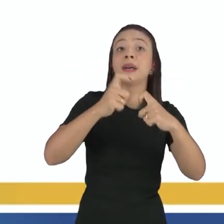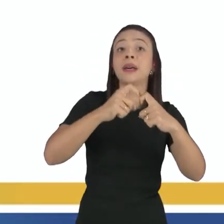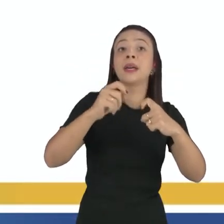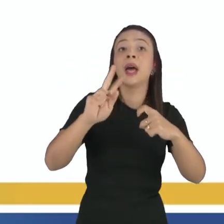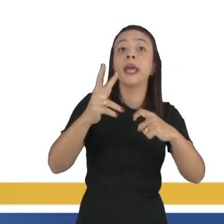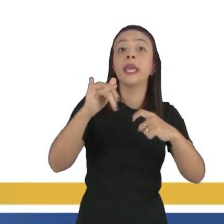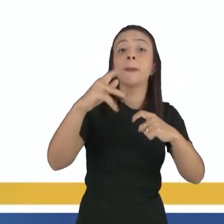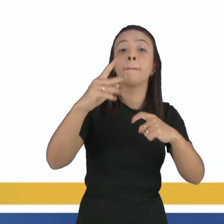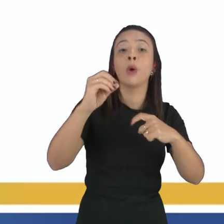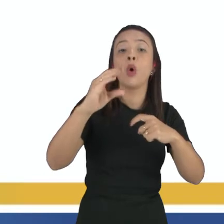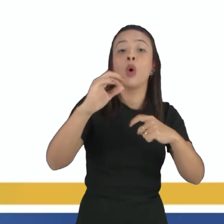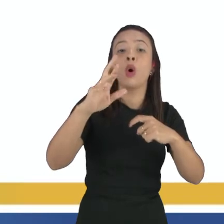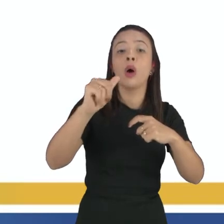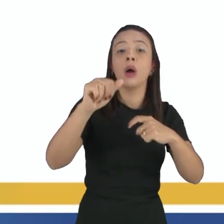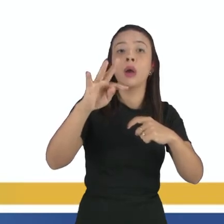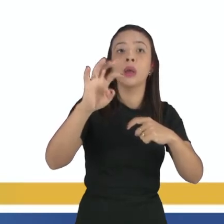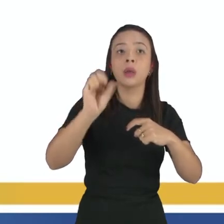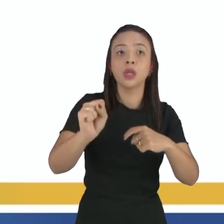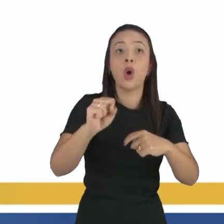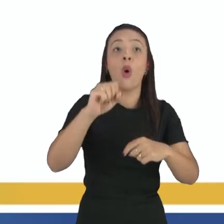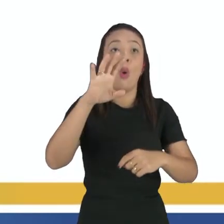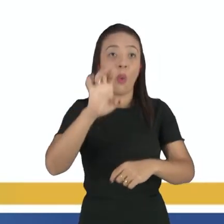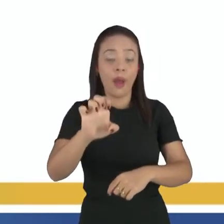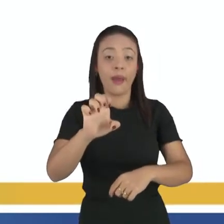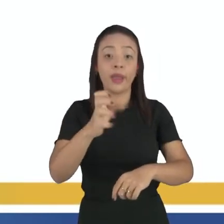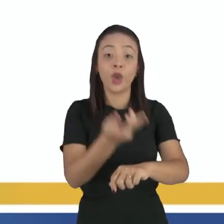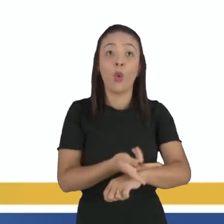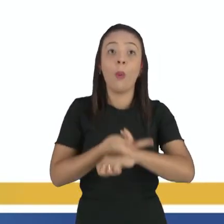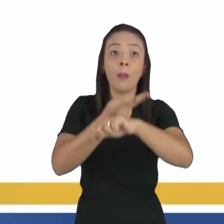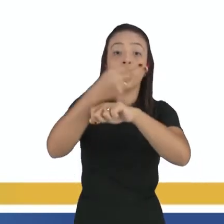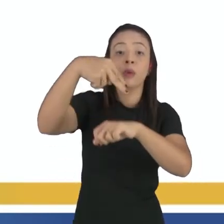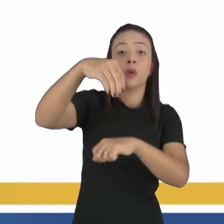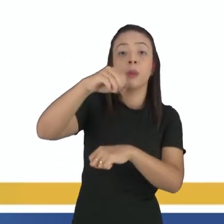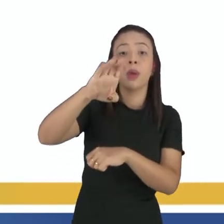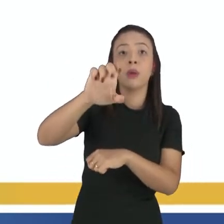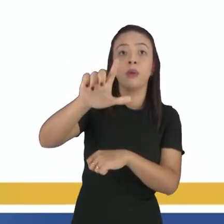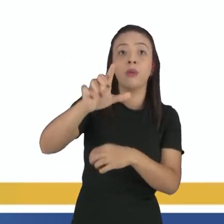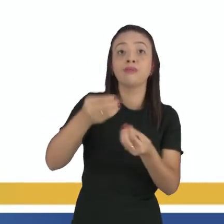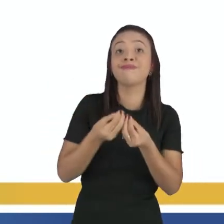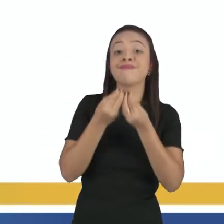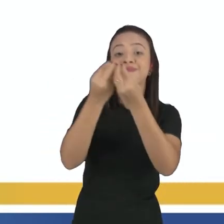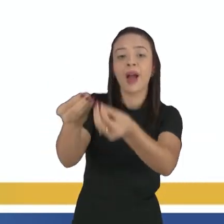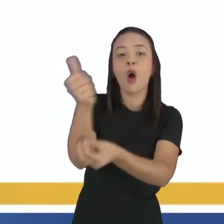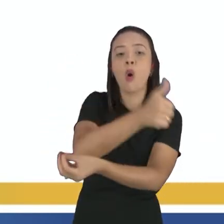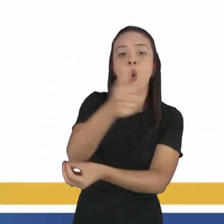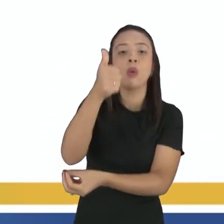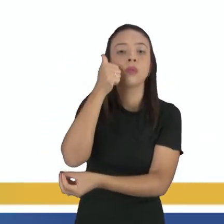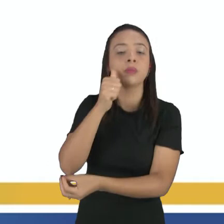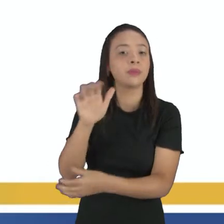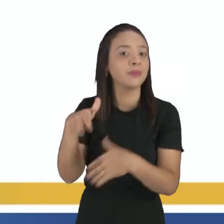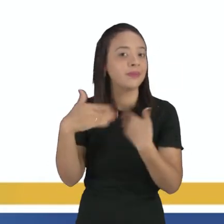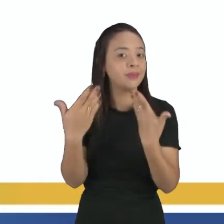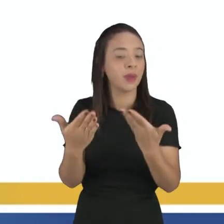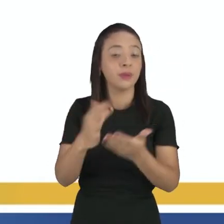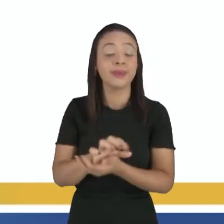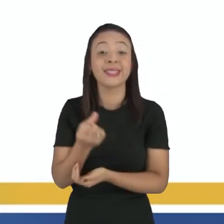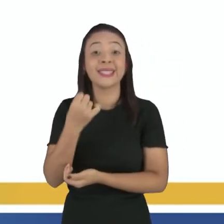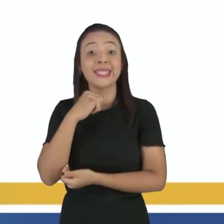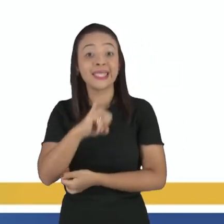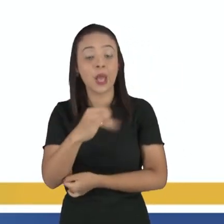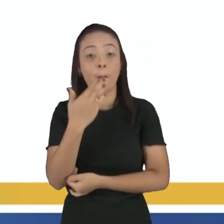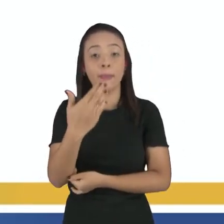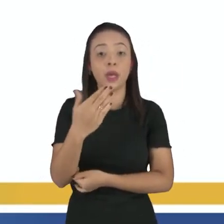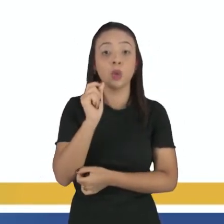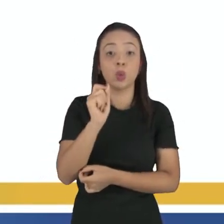ou prêmio Nobel foi concedido ao Onze mulheres foi concedida 11 mulheres então quando se pede para se